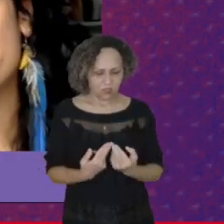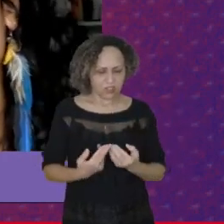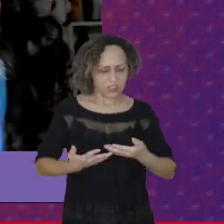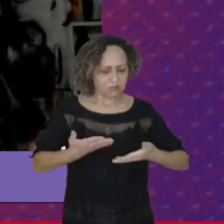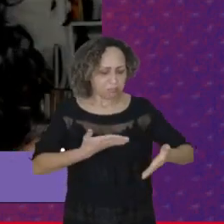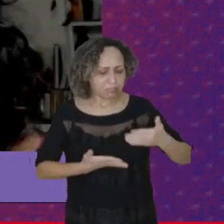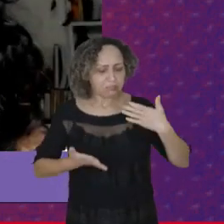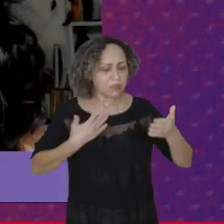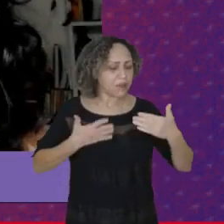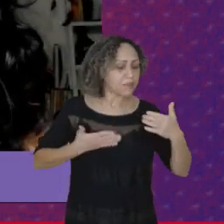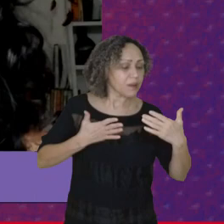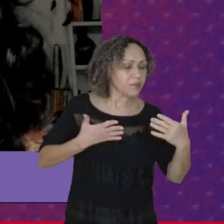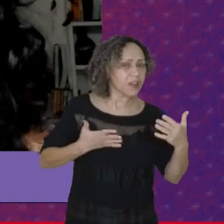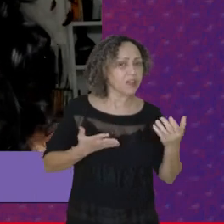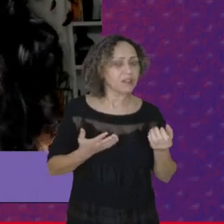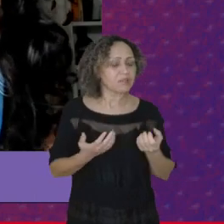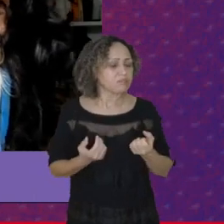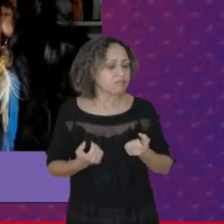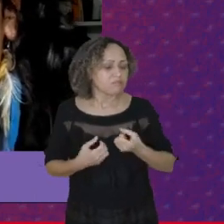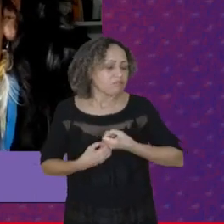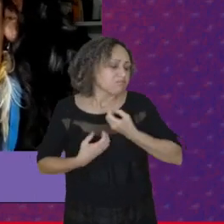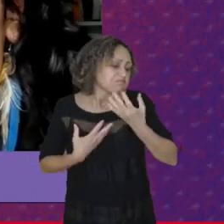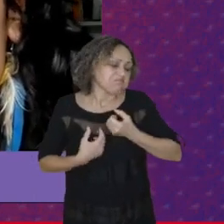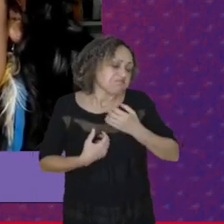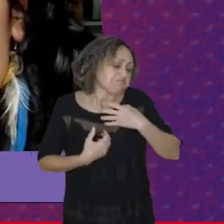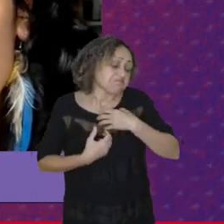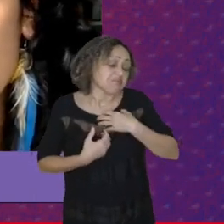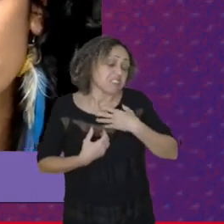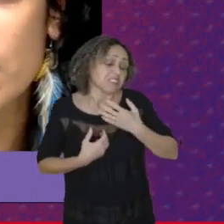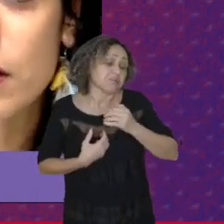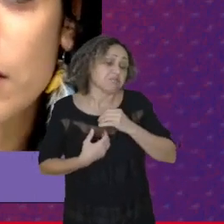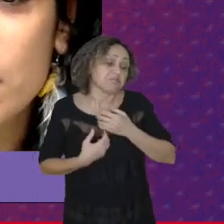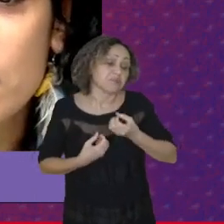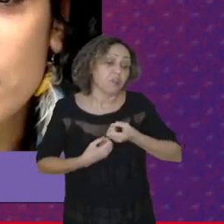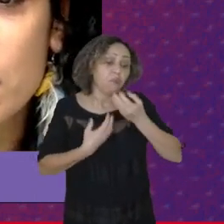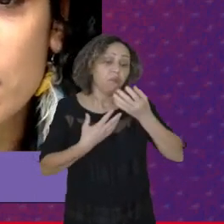também, com vontade para falar.